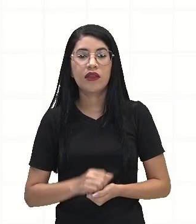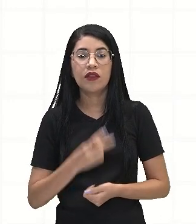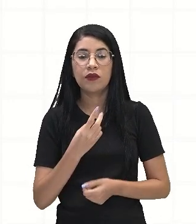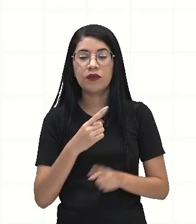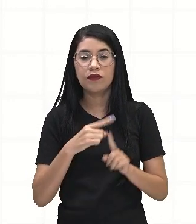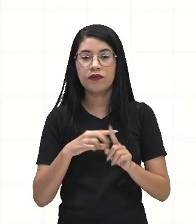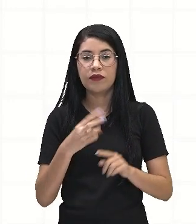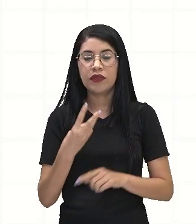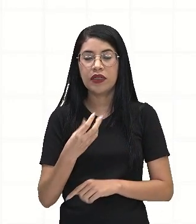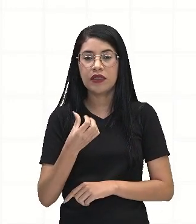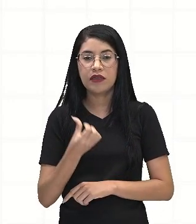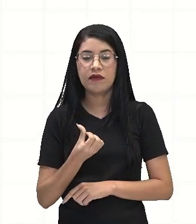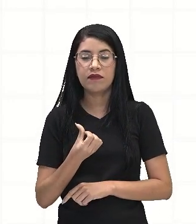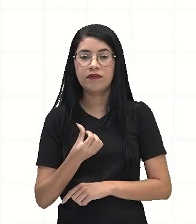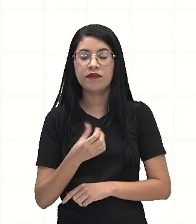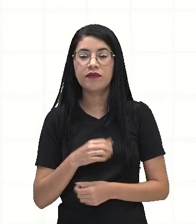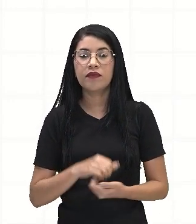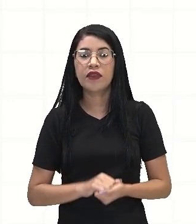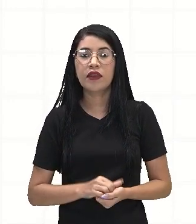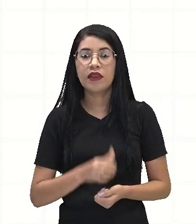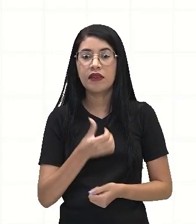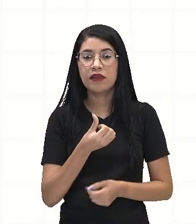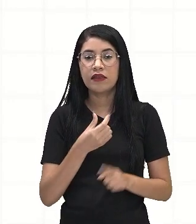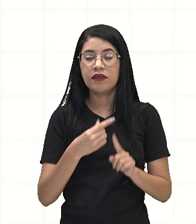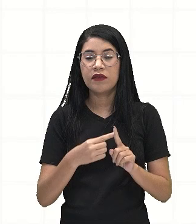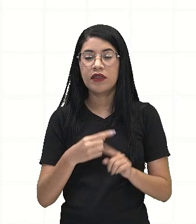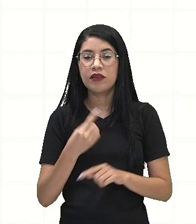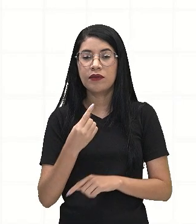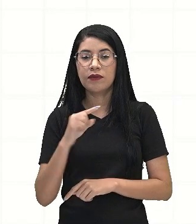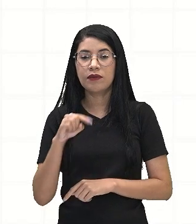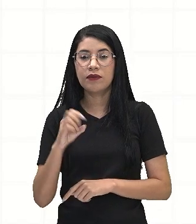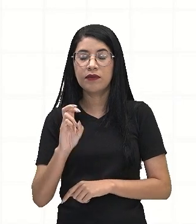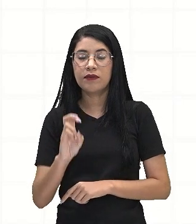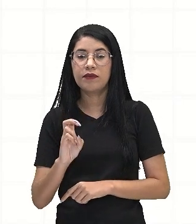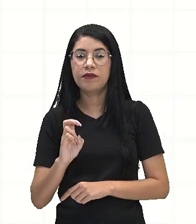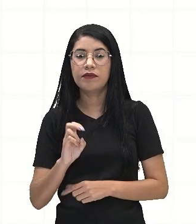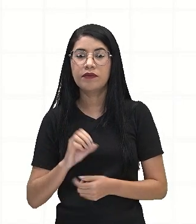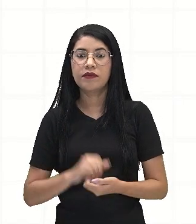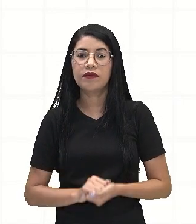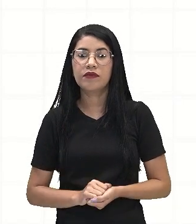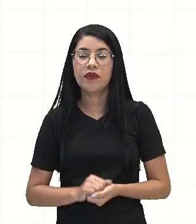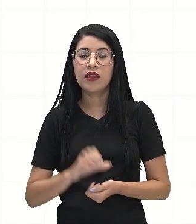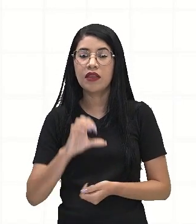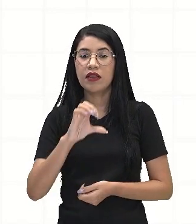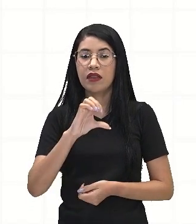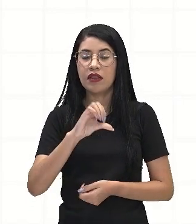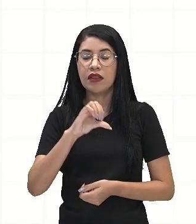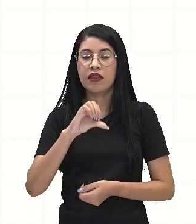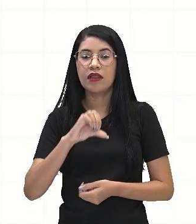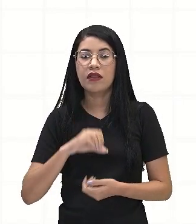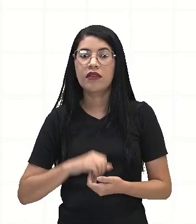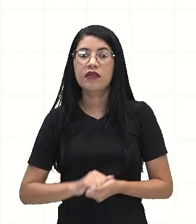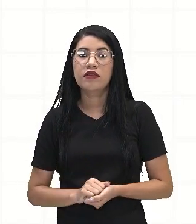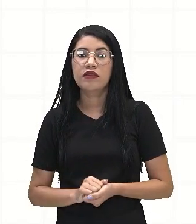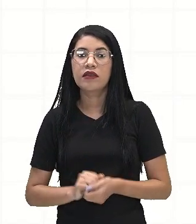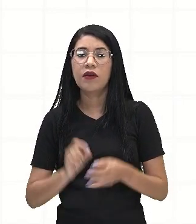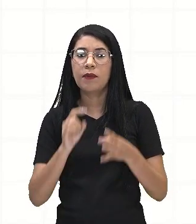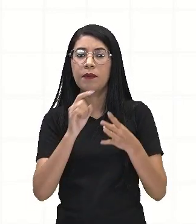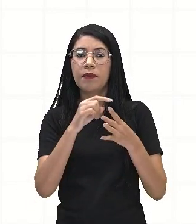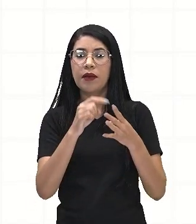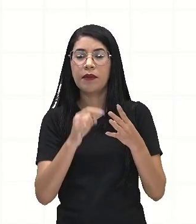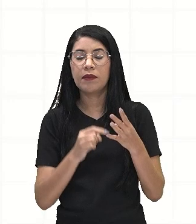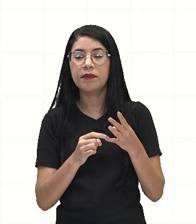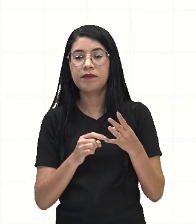2 vezes 3, 6. 6 vezes 1,5 é igual a 9. Né? E qual é a unidade